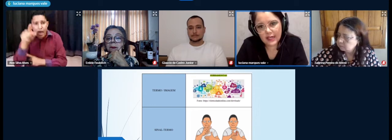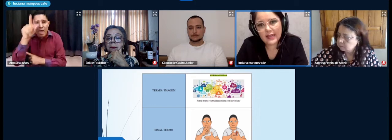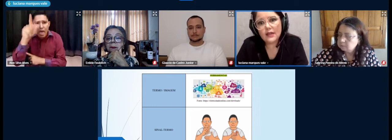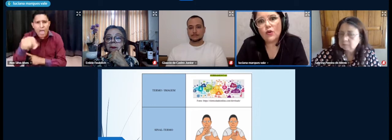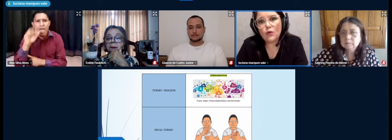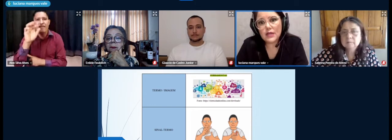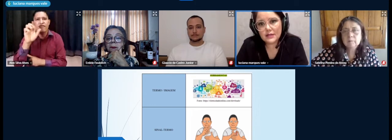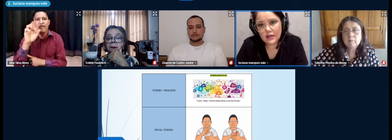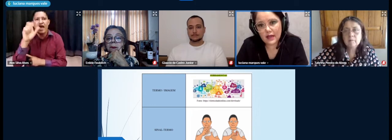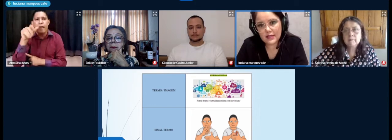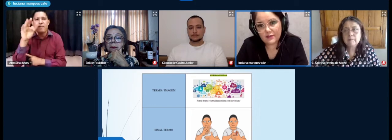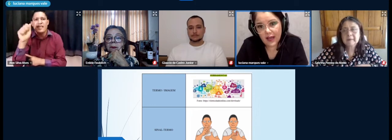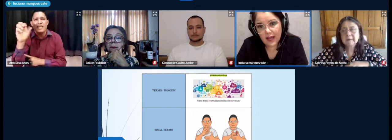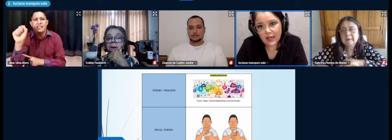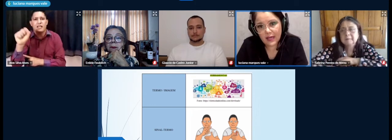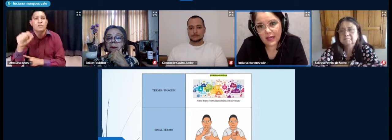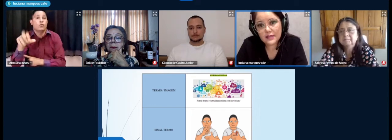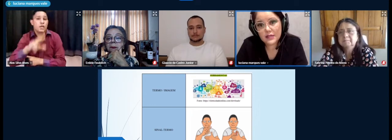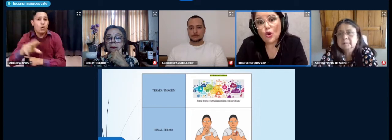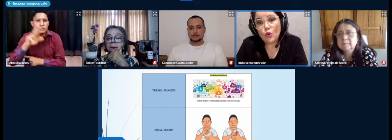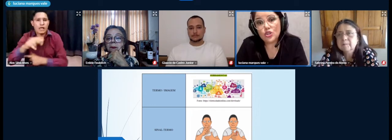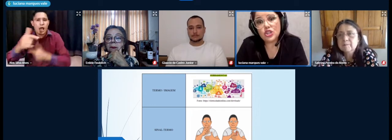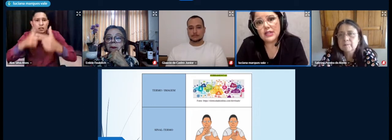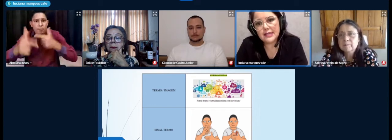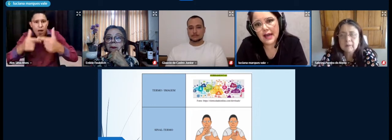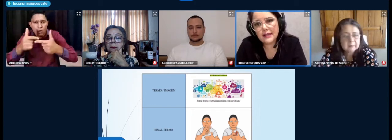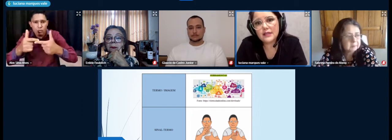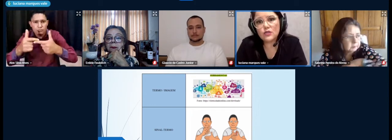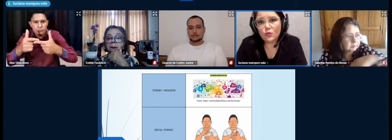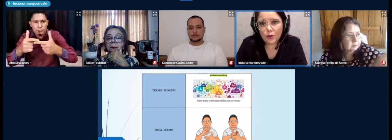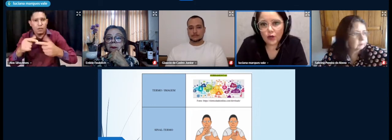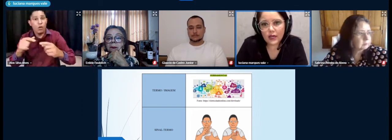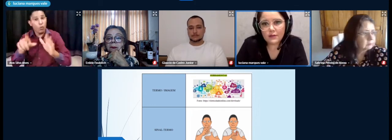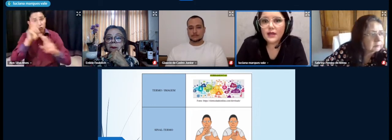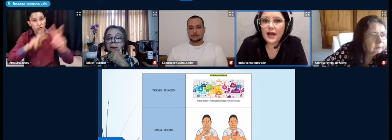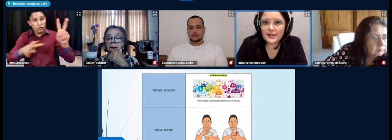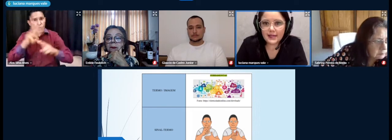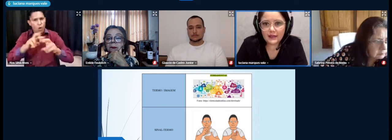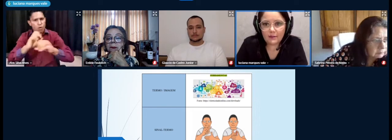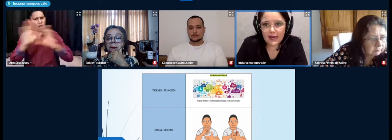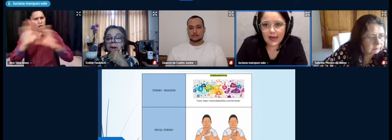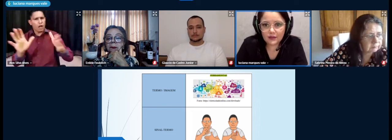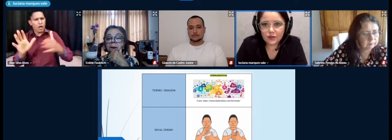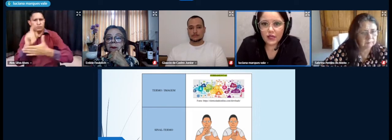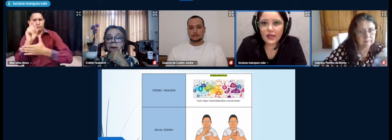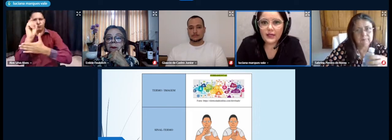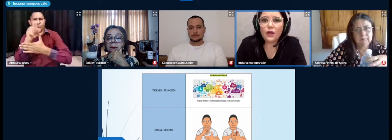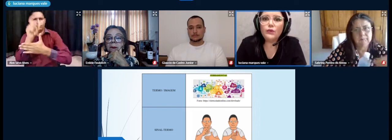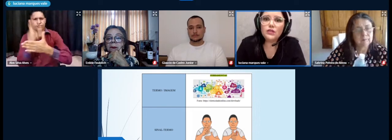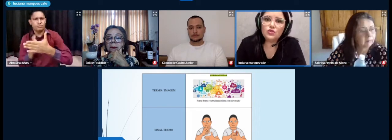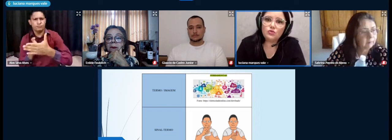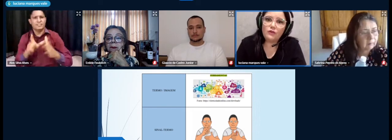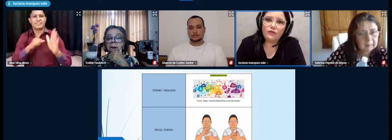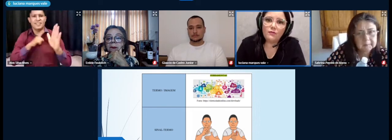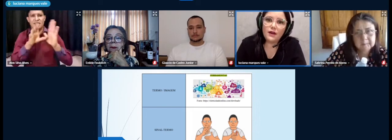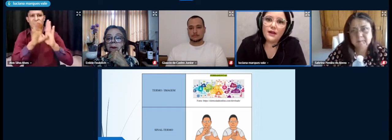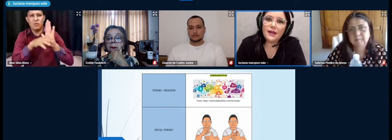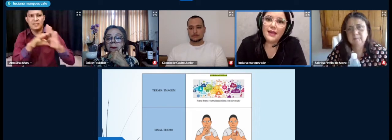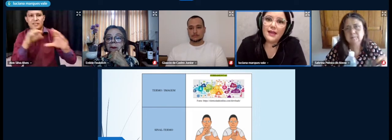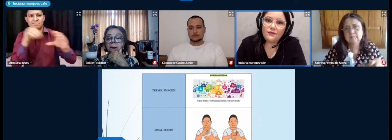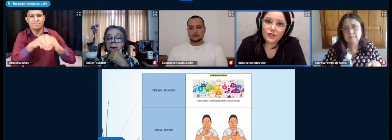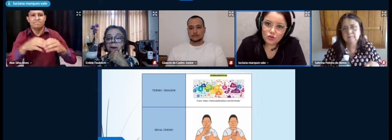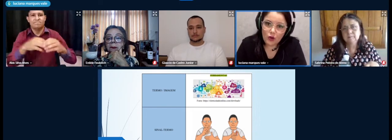uma janela com as ferramentas utilizadas no programa a ser trabalhado. Então, isso de uma